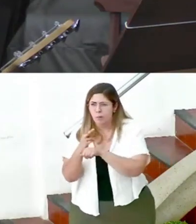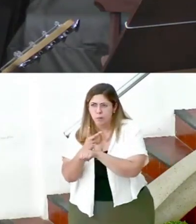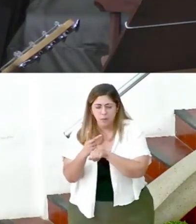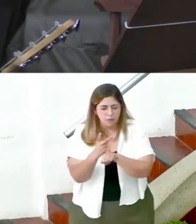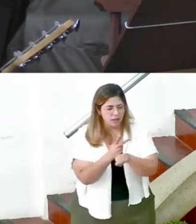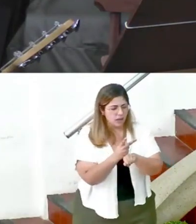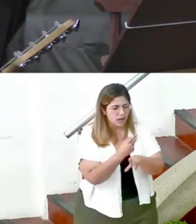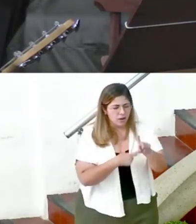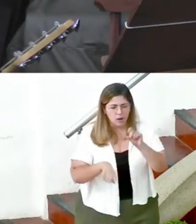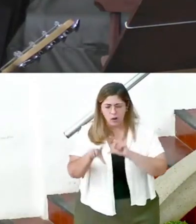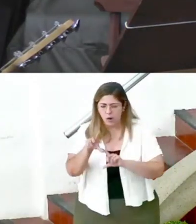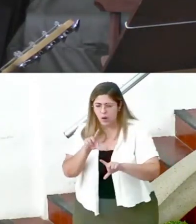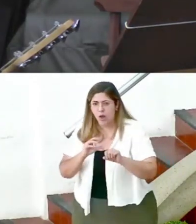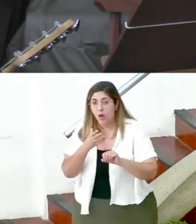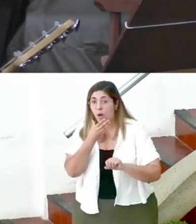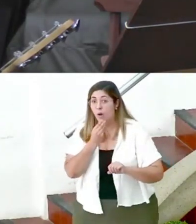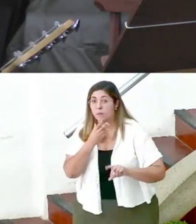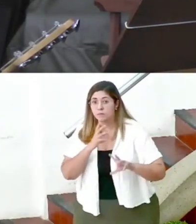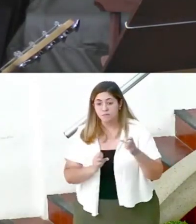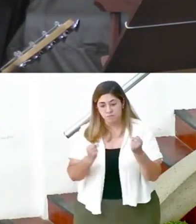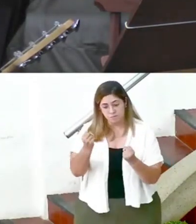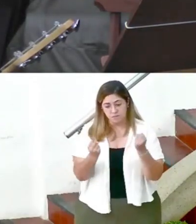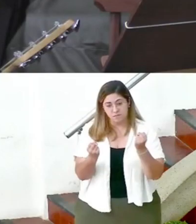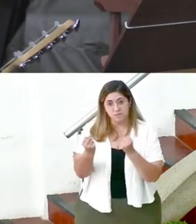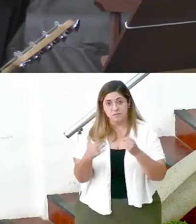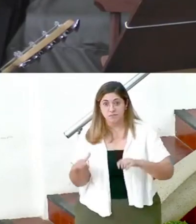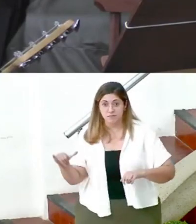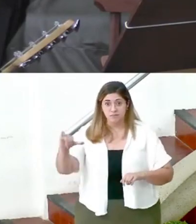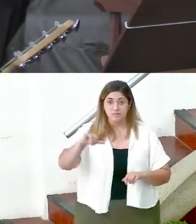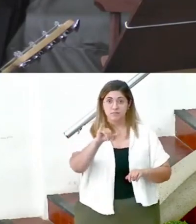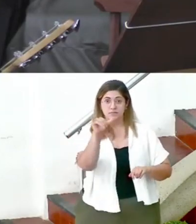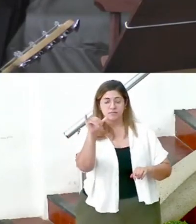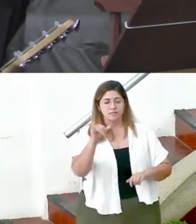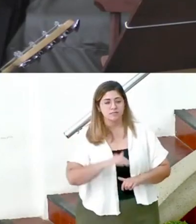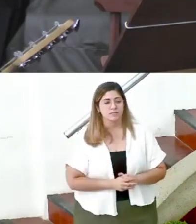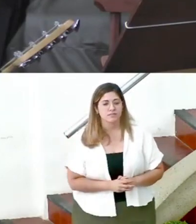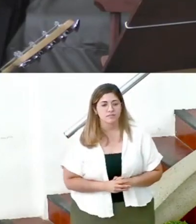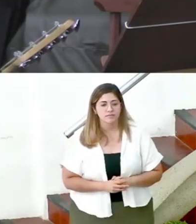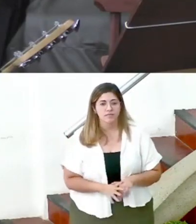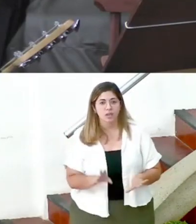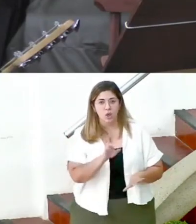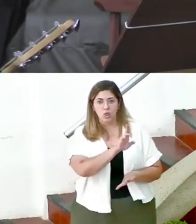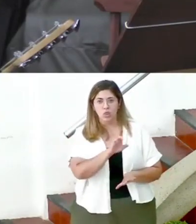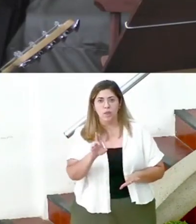escolhem dentre estes homens todos um, chama-se Rosenthal, apelidado de